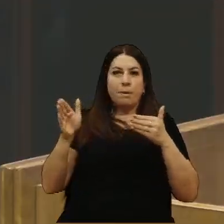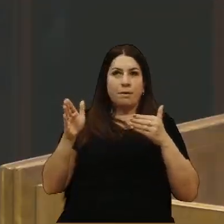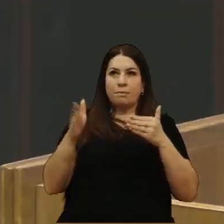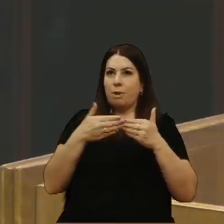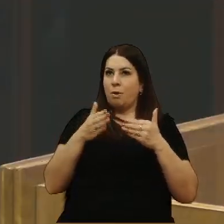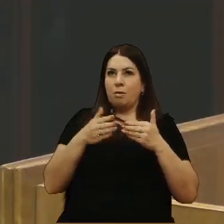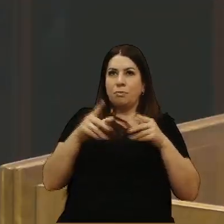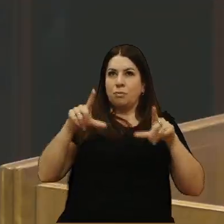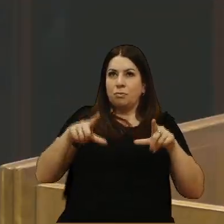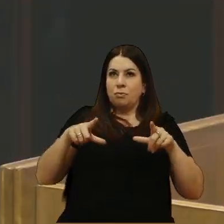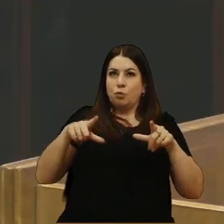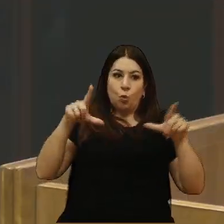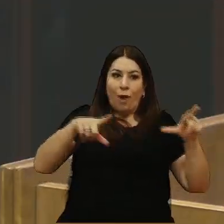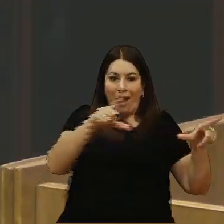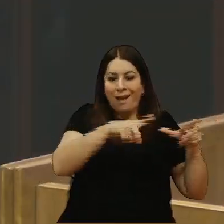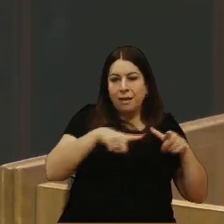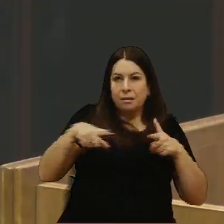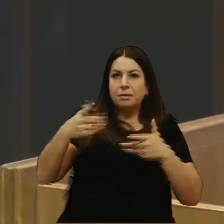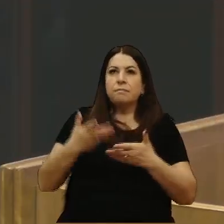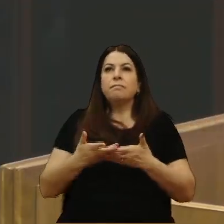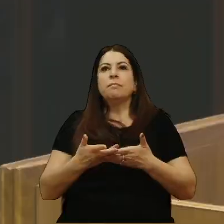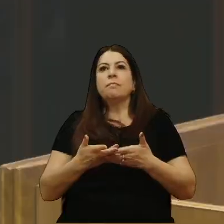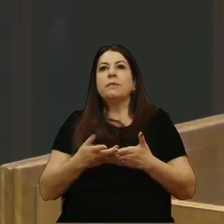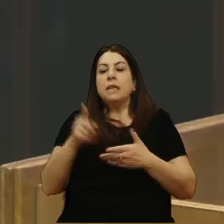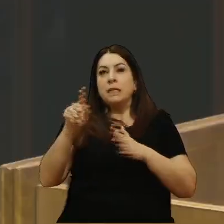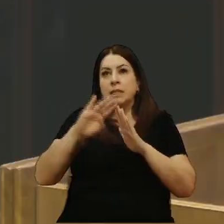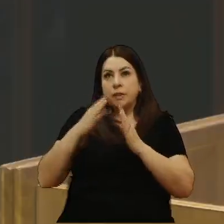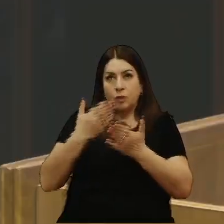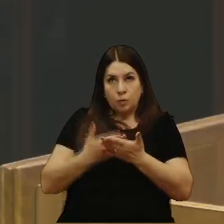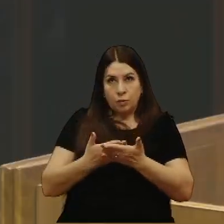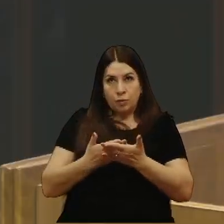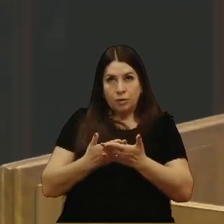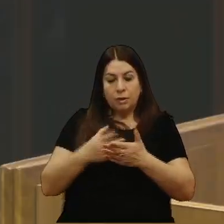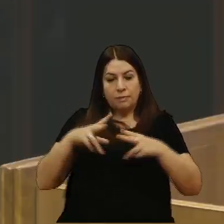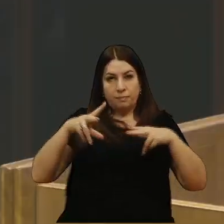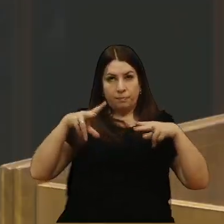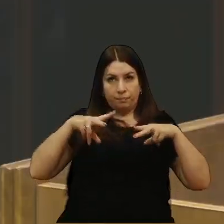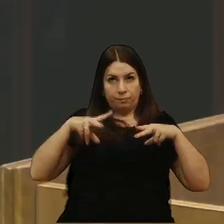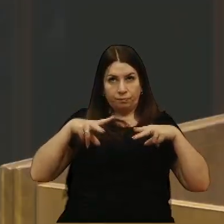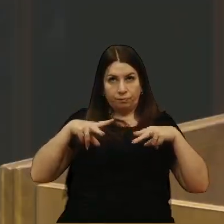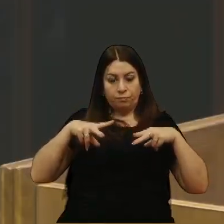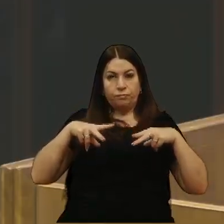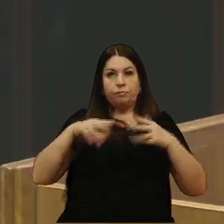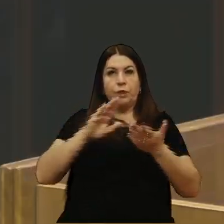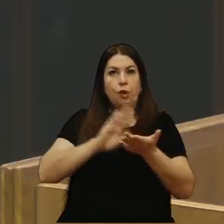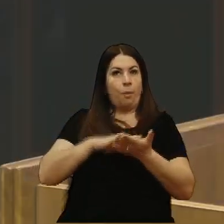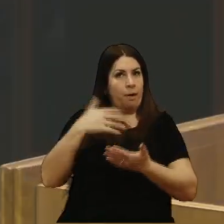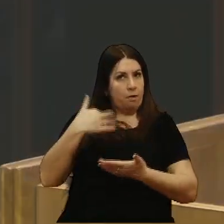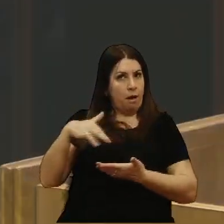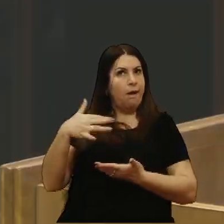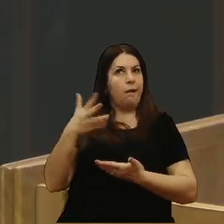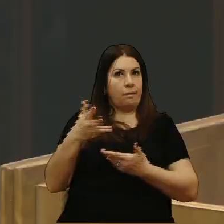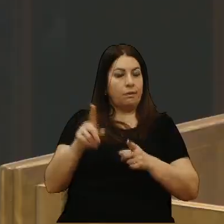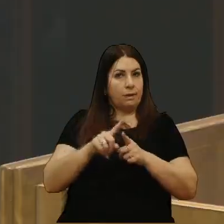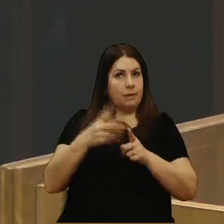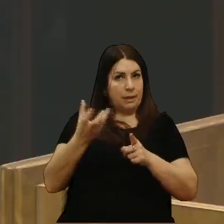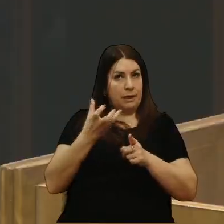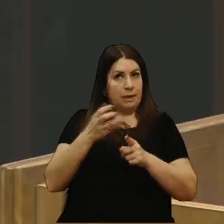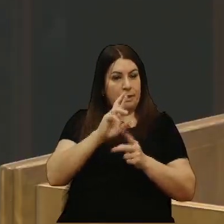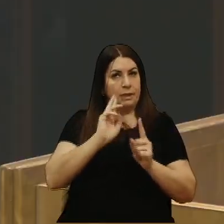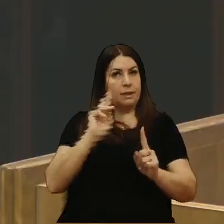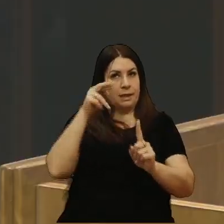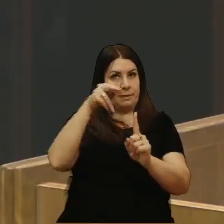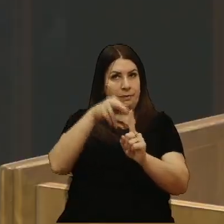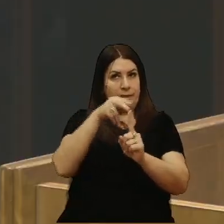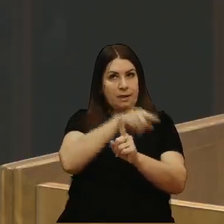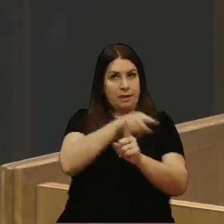nos estabelecimentos. E nessa escola, que é uma escola privada, que cobra caro e que quer ser